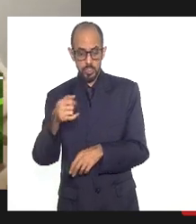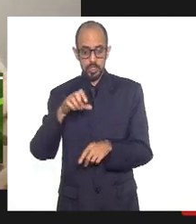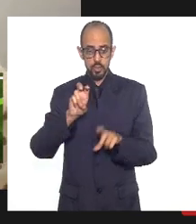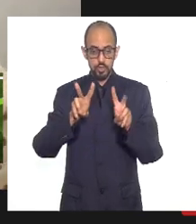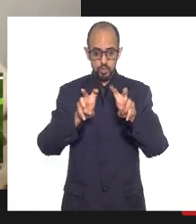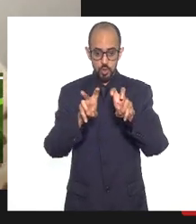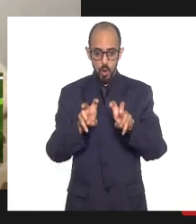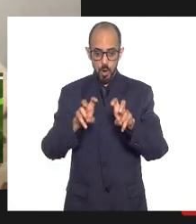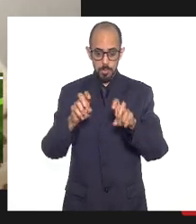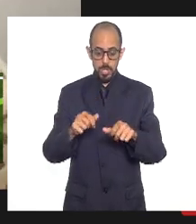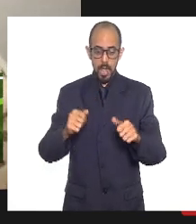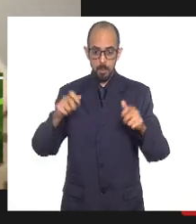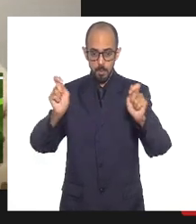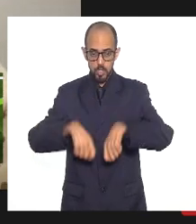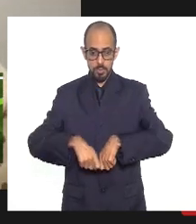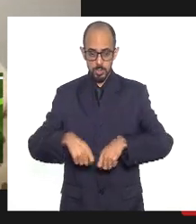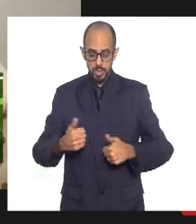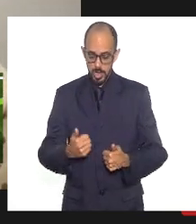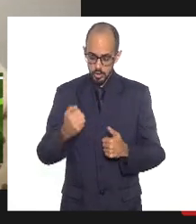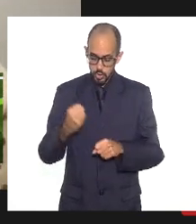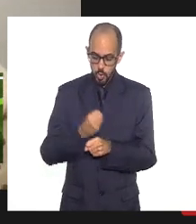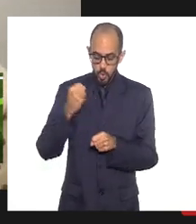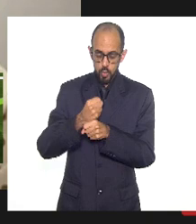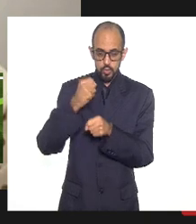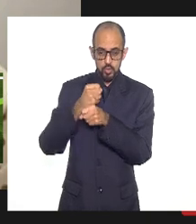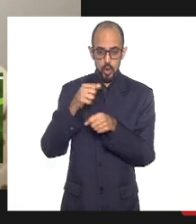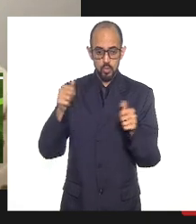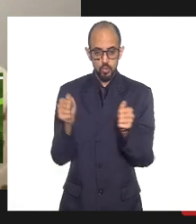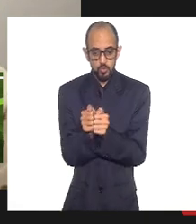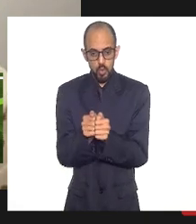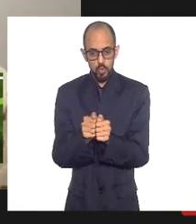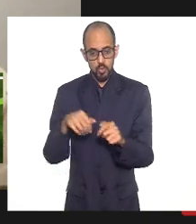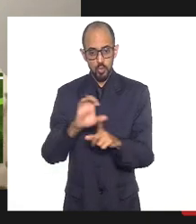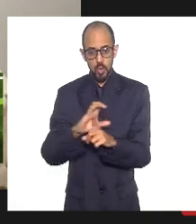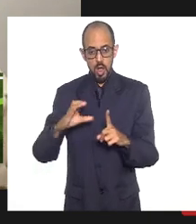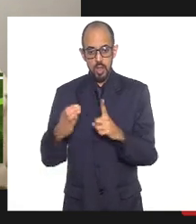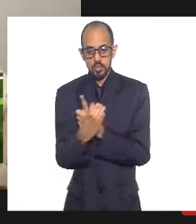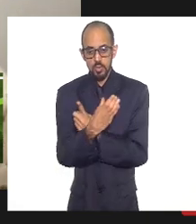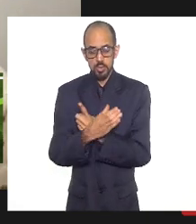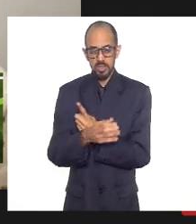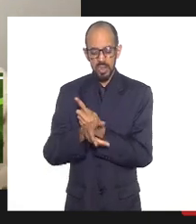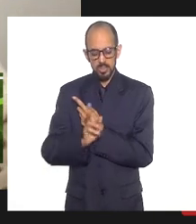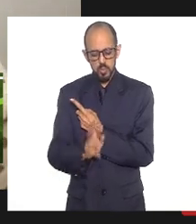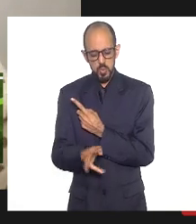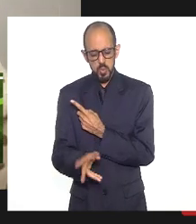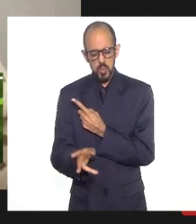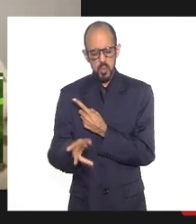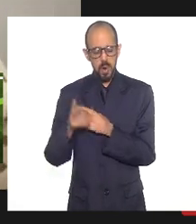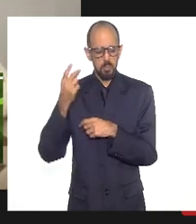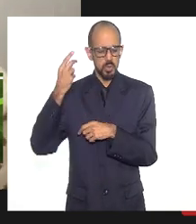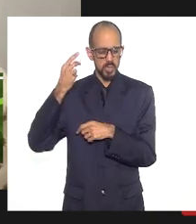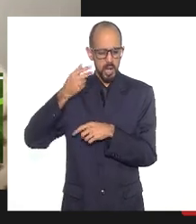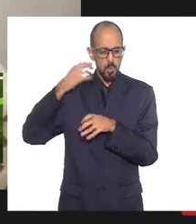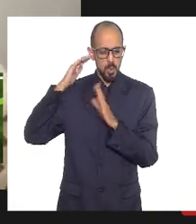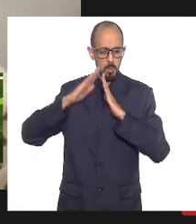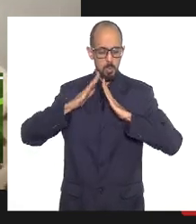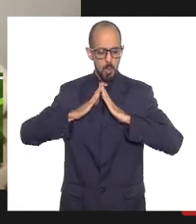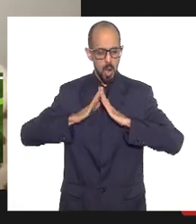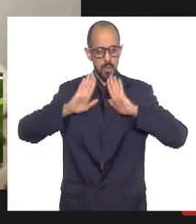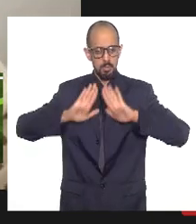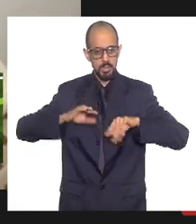de construção junto com as comunidades tradicionais, não só nesse projeto de lei, mas em